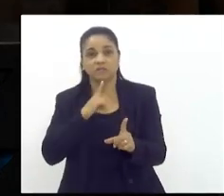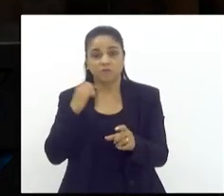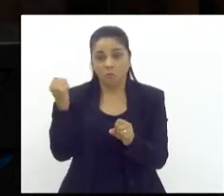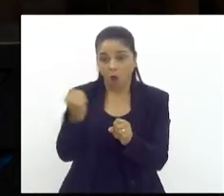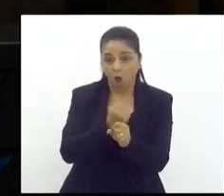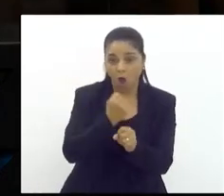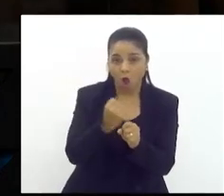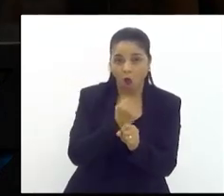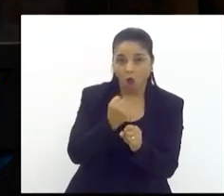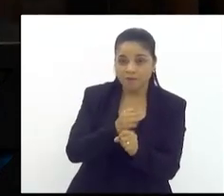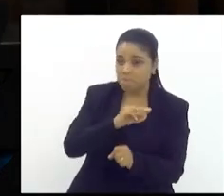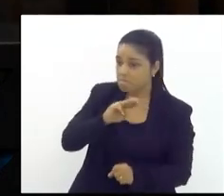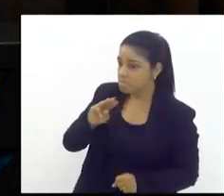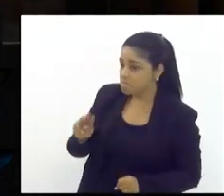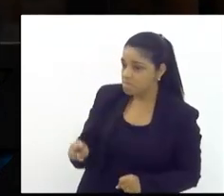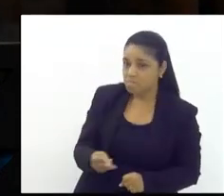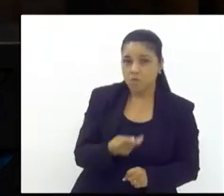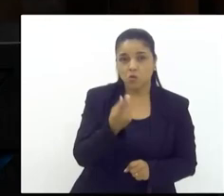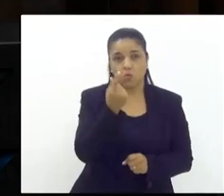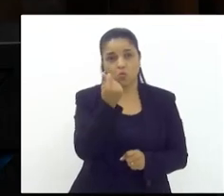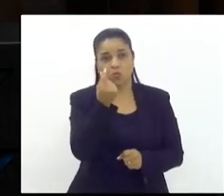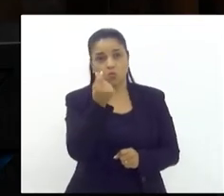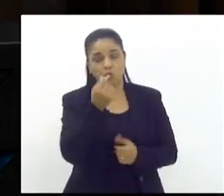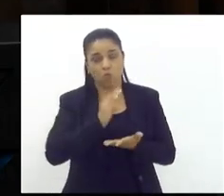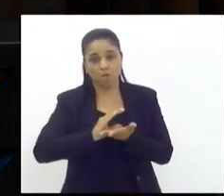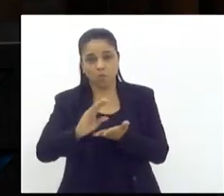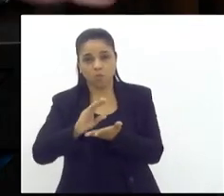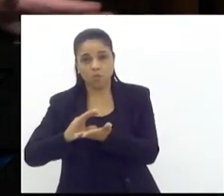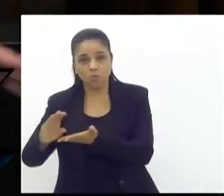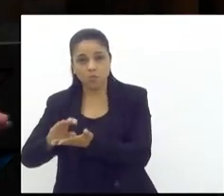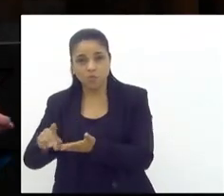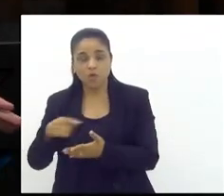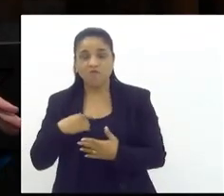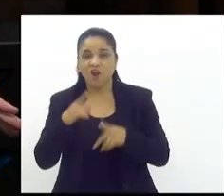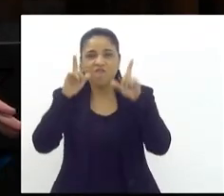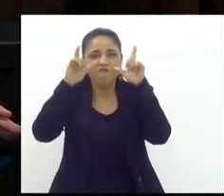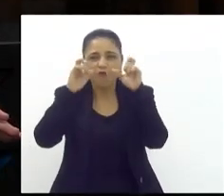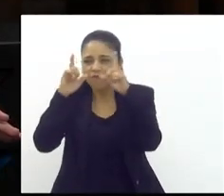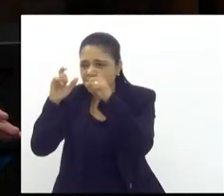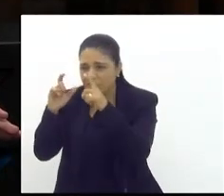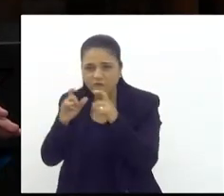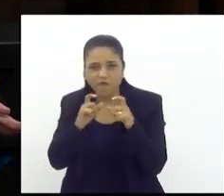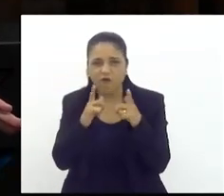Milionária E aí para fingir que as coisas estão andando foram lá tirar foto